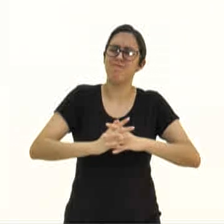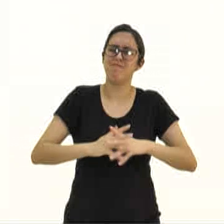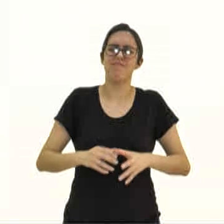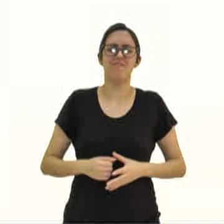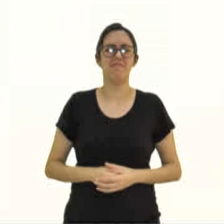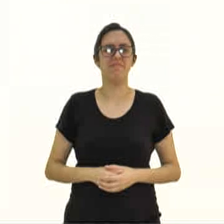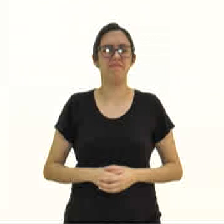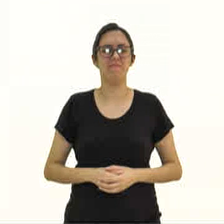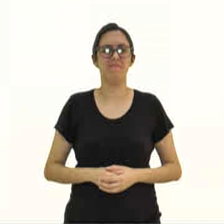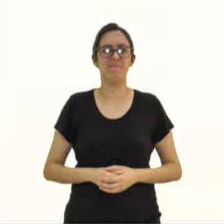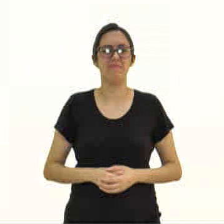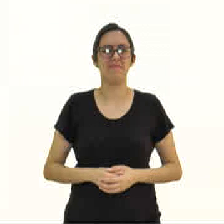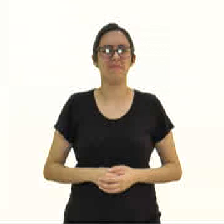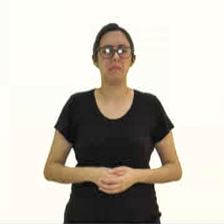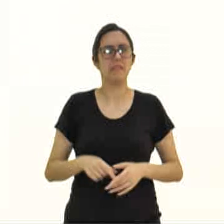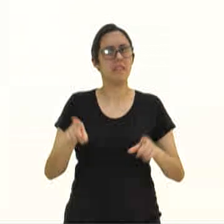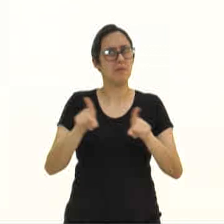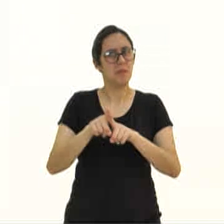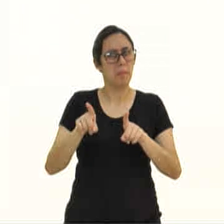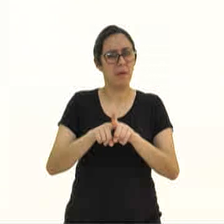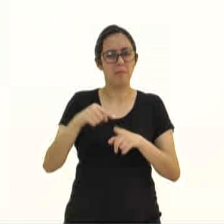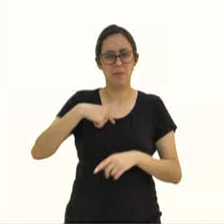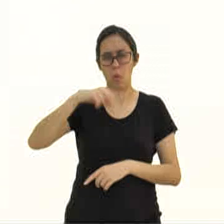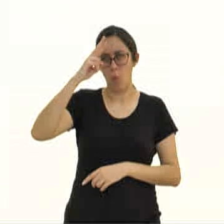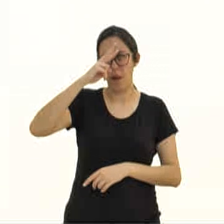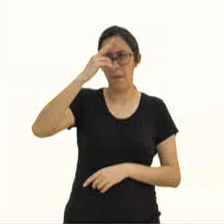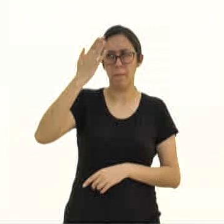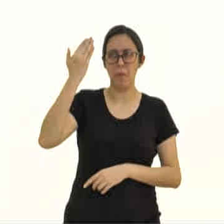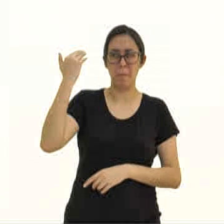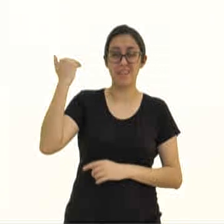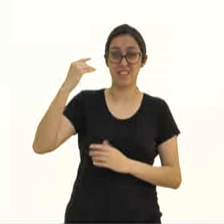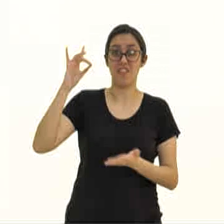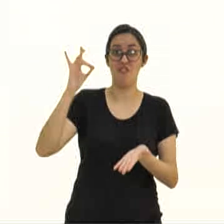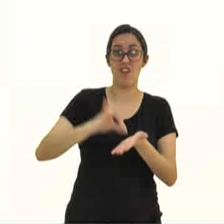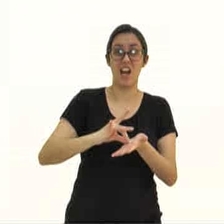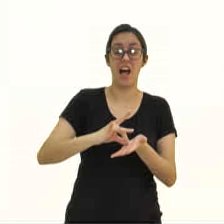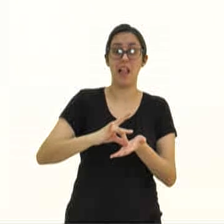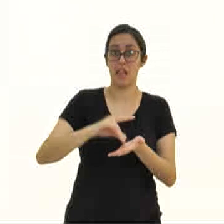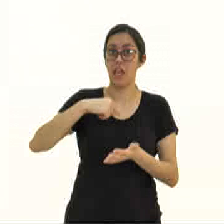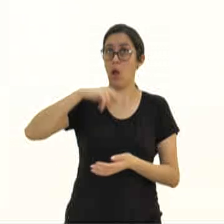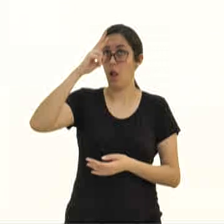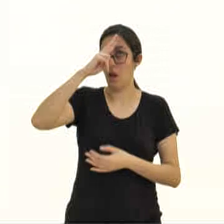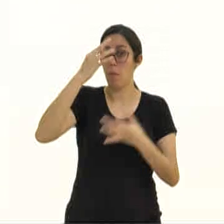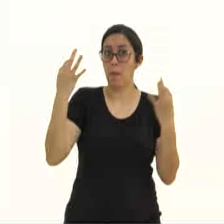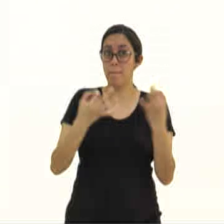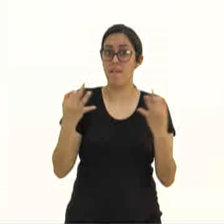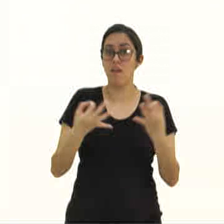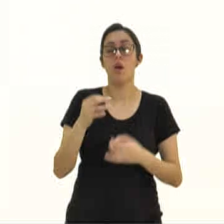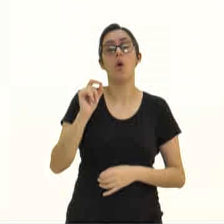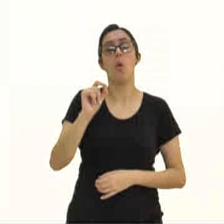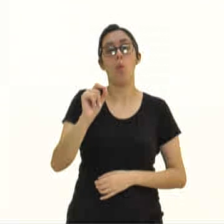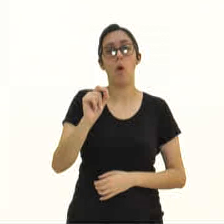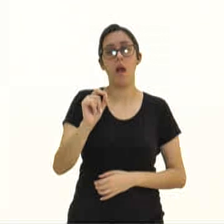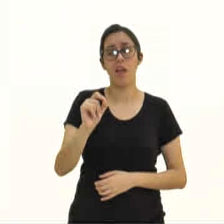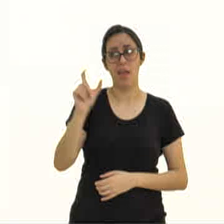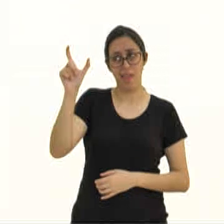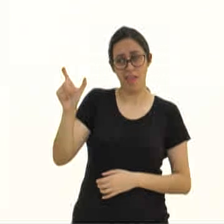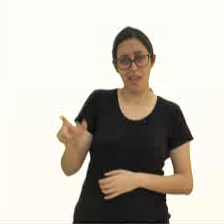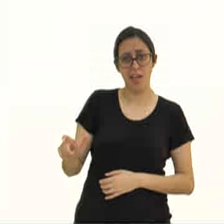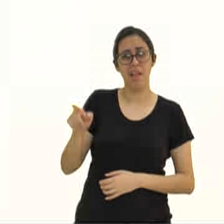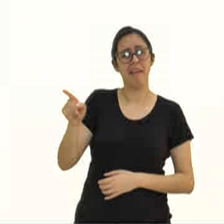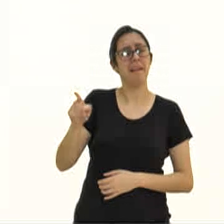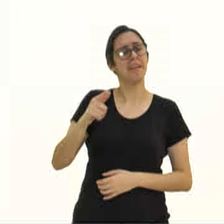Uma das que ainda tenho frescas é que em certa ocasião ela, que era apenas